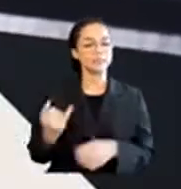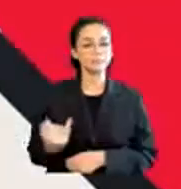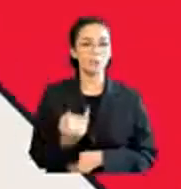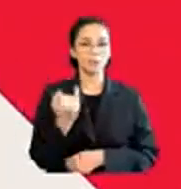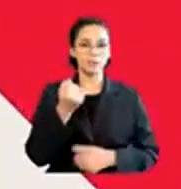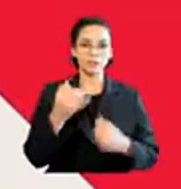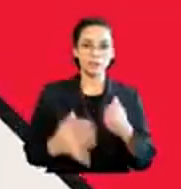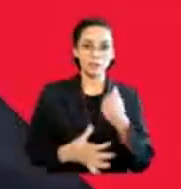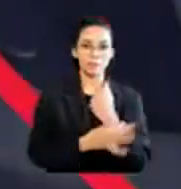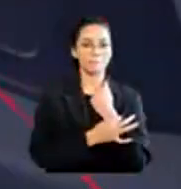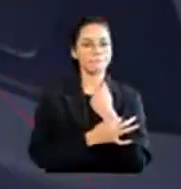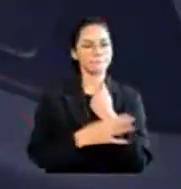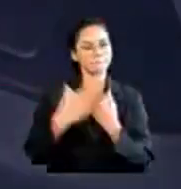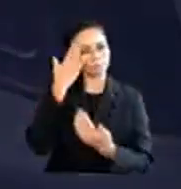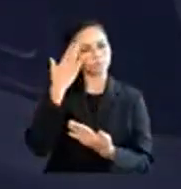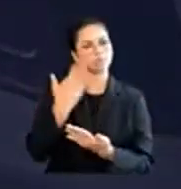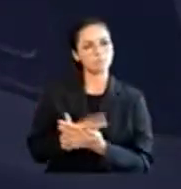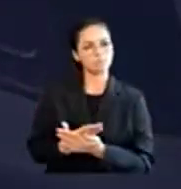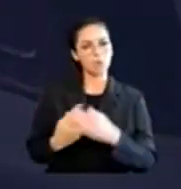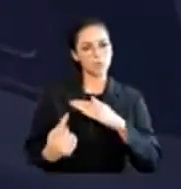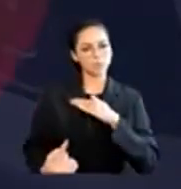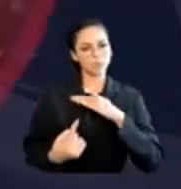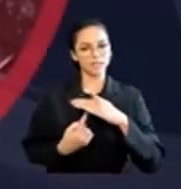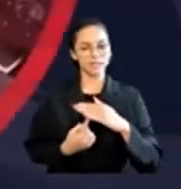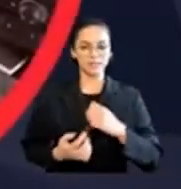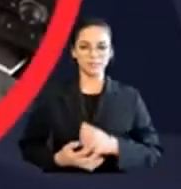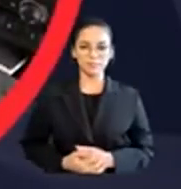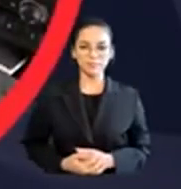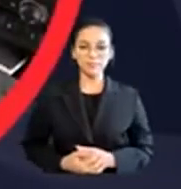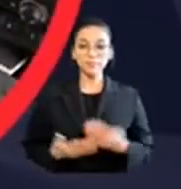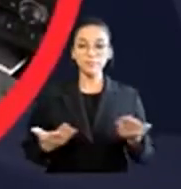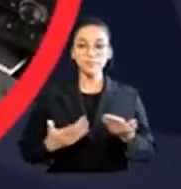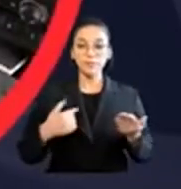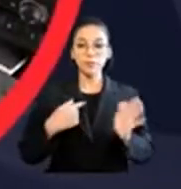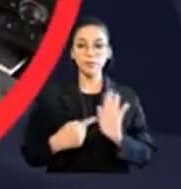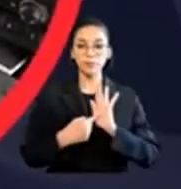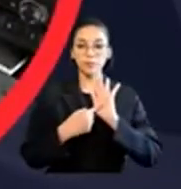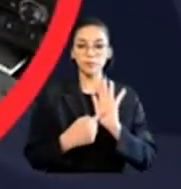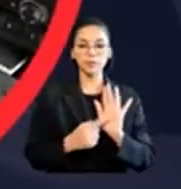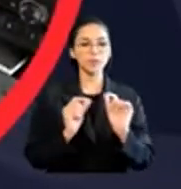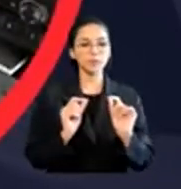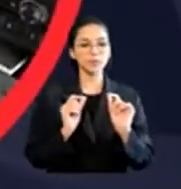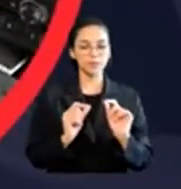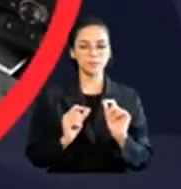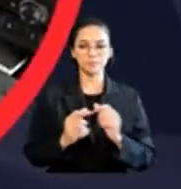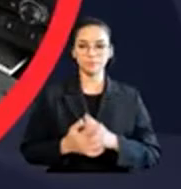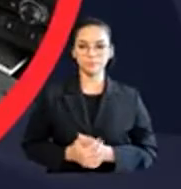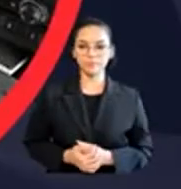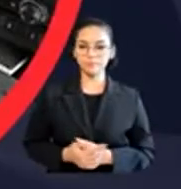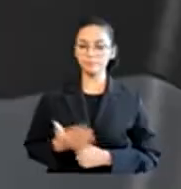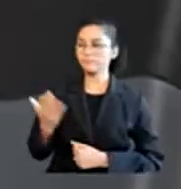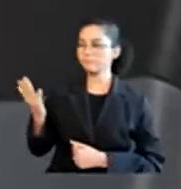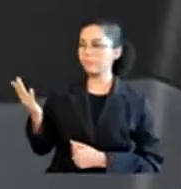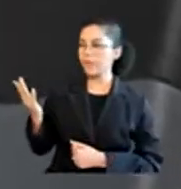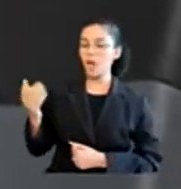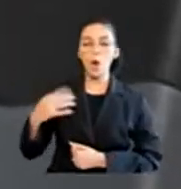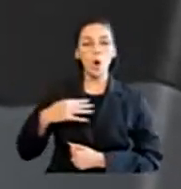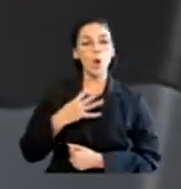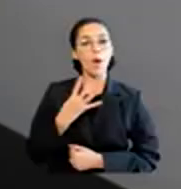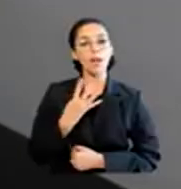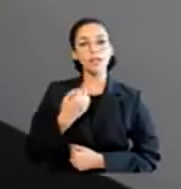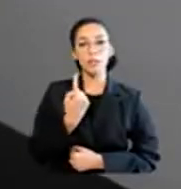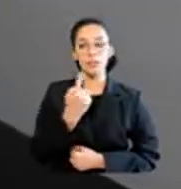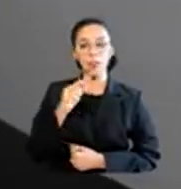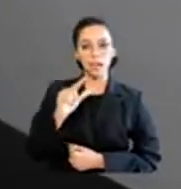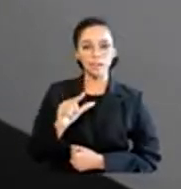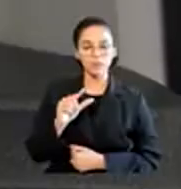nossos clientes. E agora vamos mostrar um aspecto muito funcional. Os 41,5 litros de porta-objetos na cabine, com compartimento